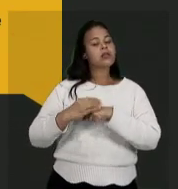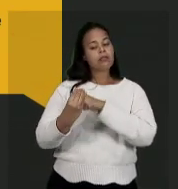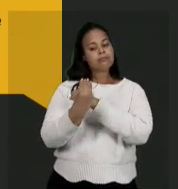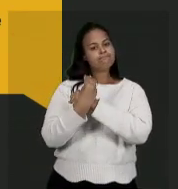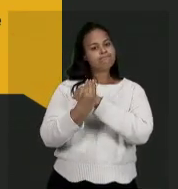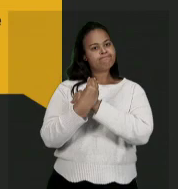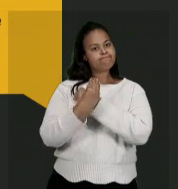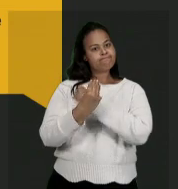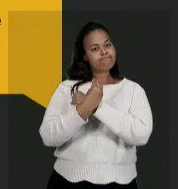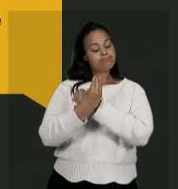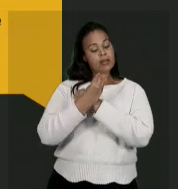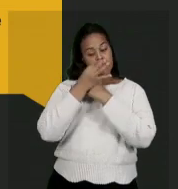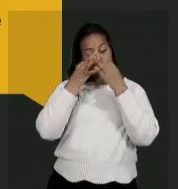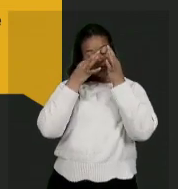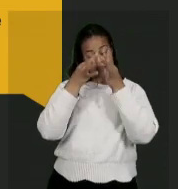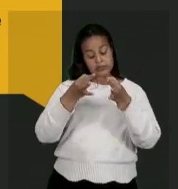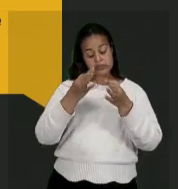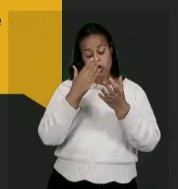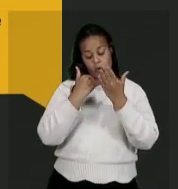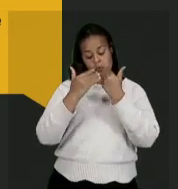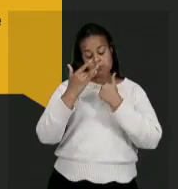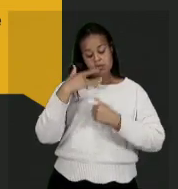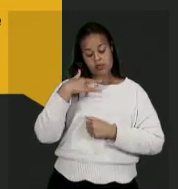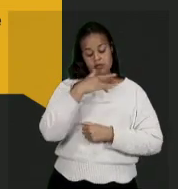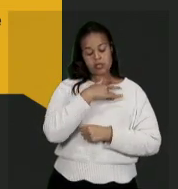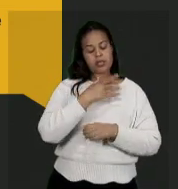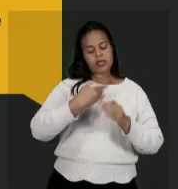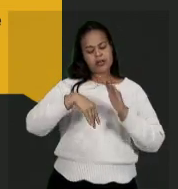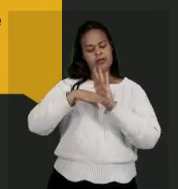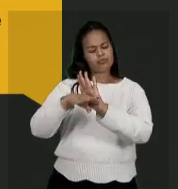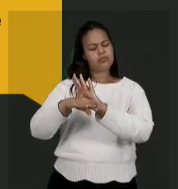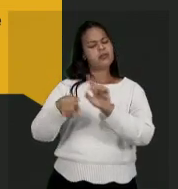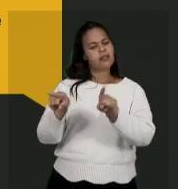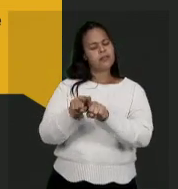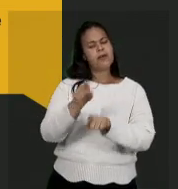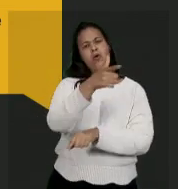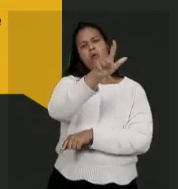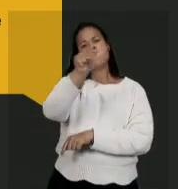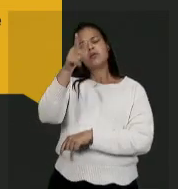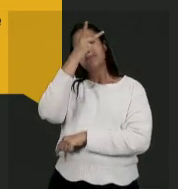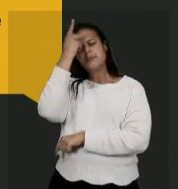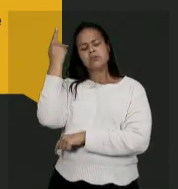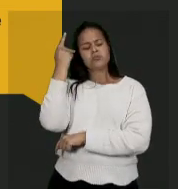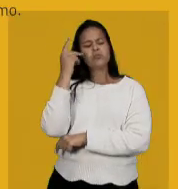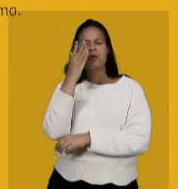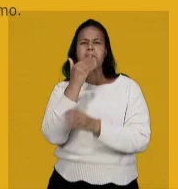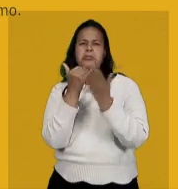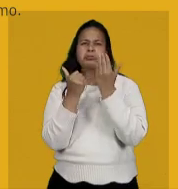nossa alimentação e ajudar as pessoas que precisam desse conhecimento, porque muitas pessoas se